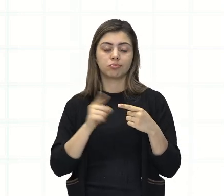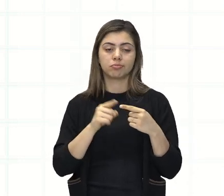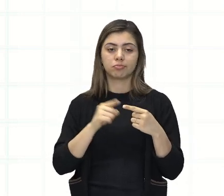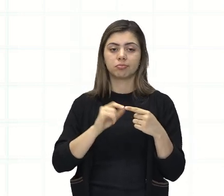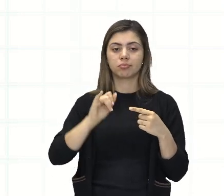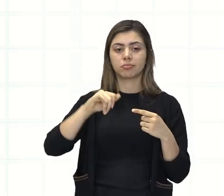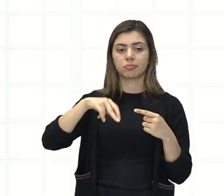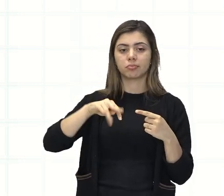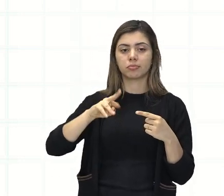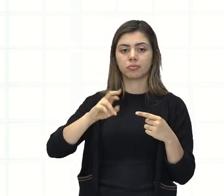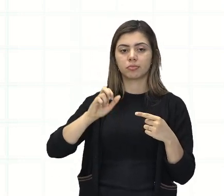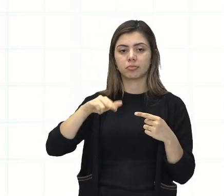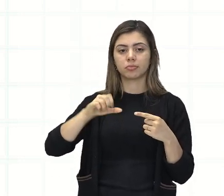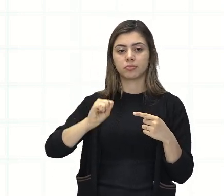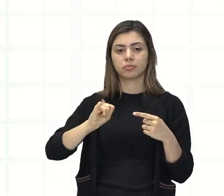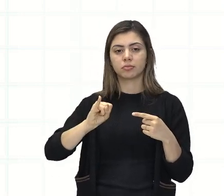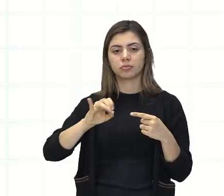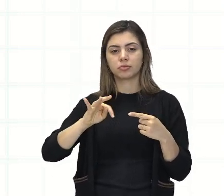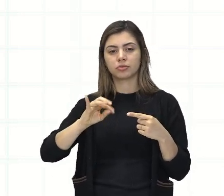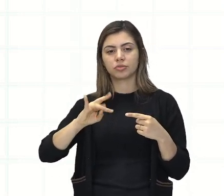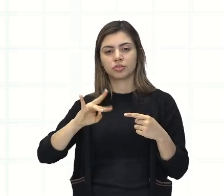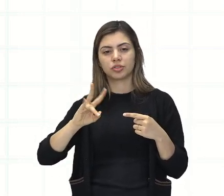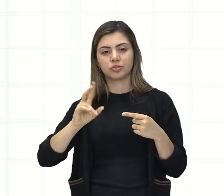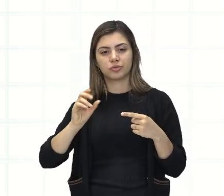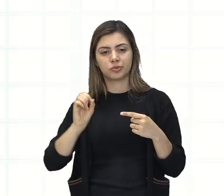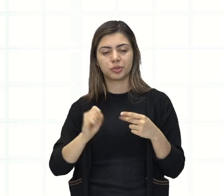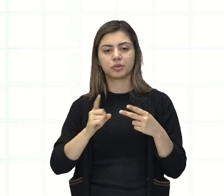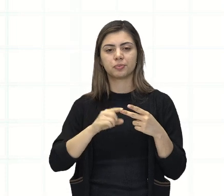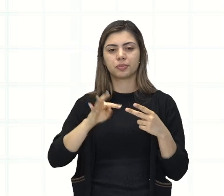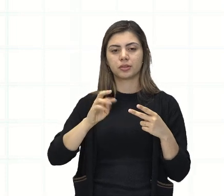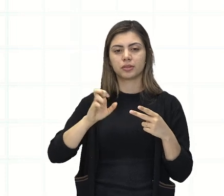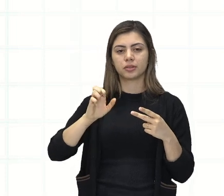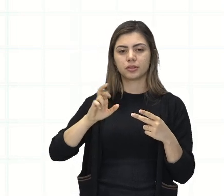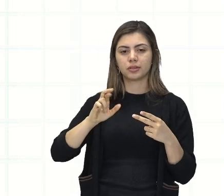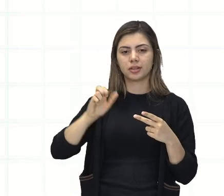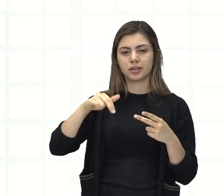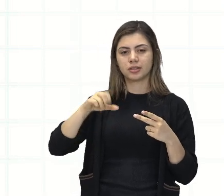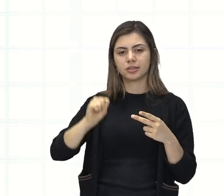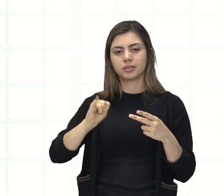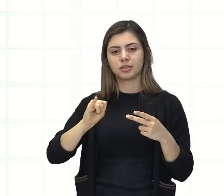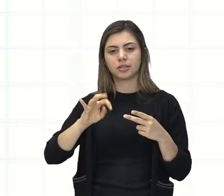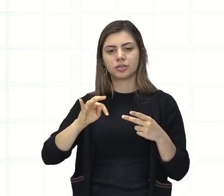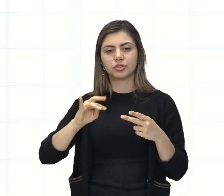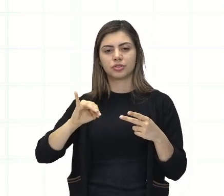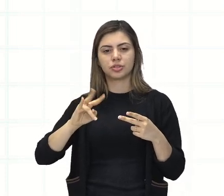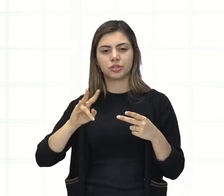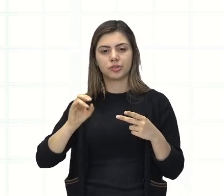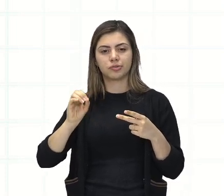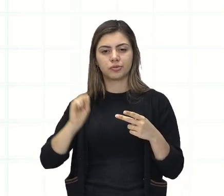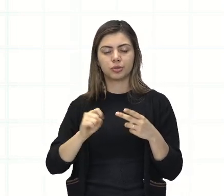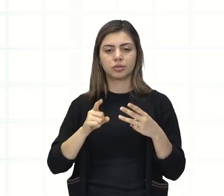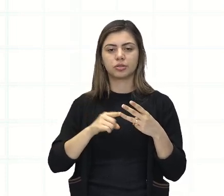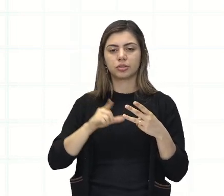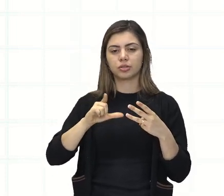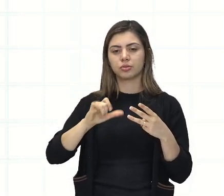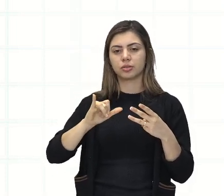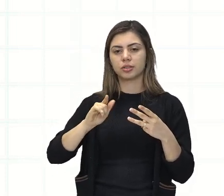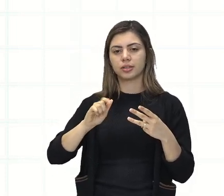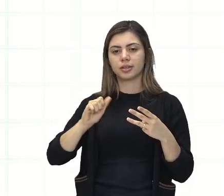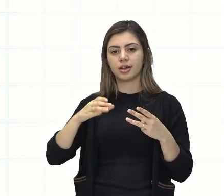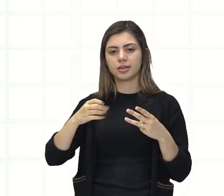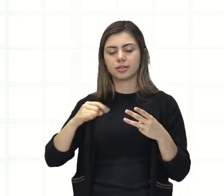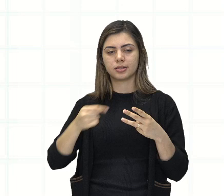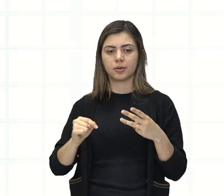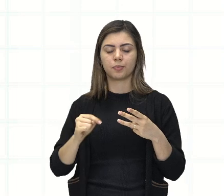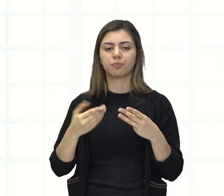intransitivos, transitivos ou de ligação. Então, aqui é bem interessante, porque o verbo ele vai